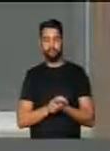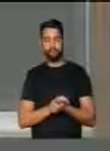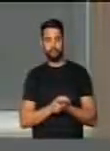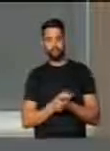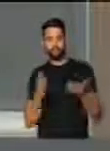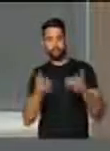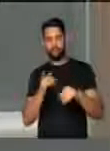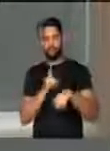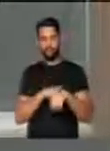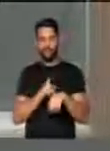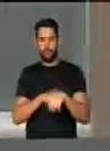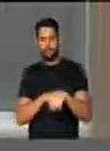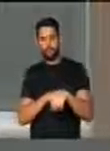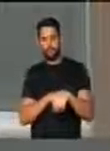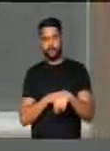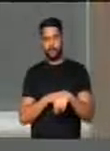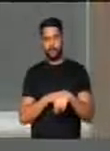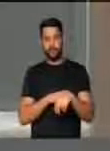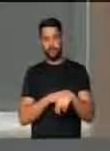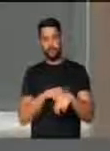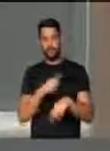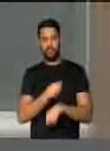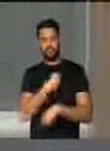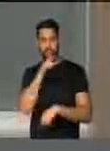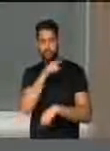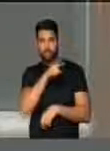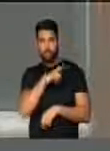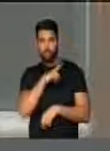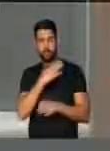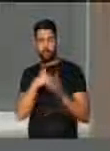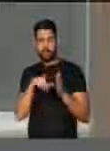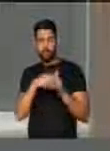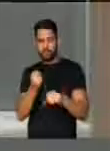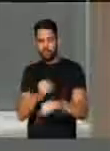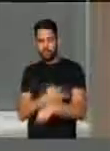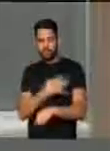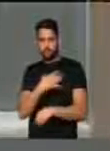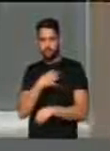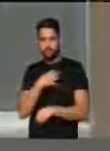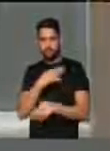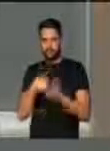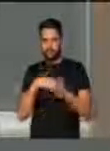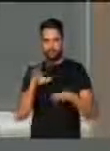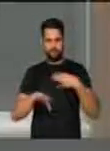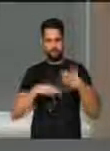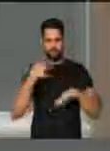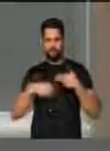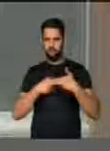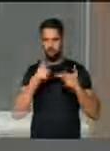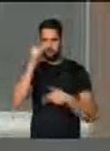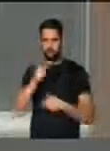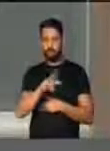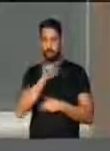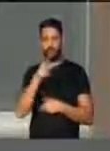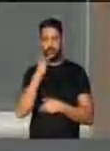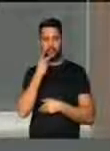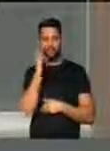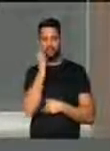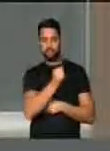E neste momento, ela, com a sua sensibilidade e sua coragem, ela